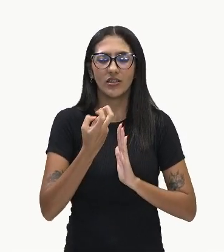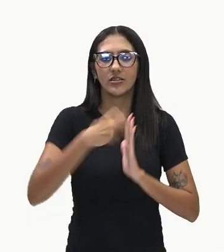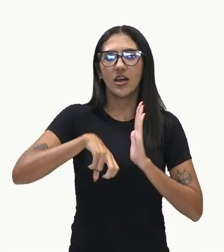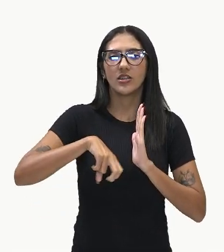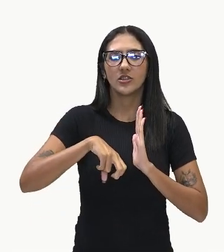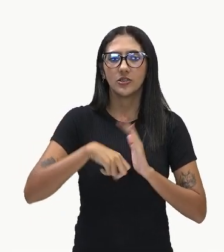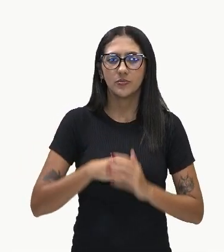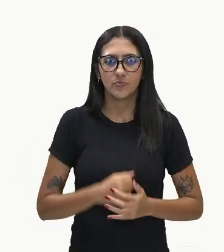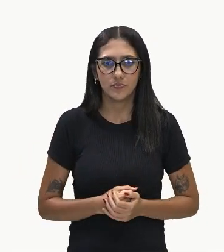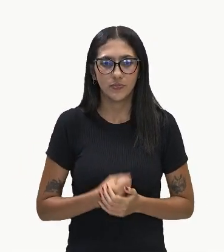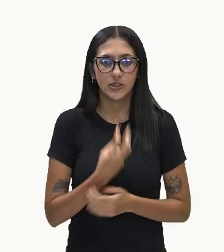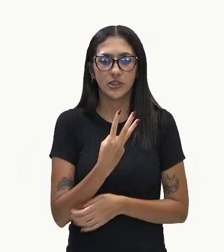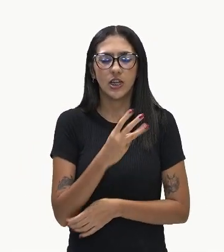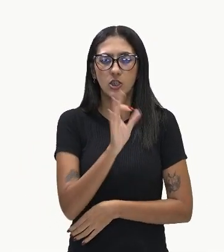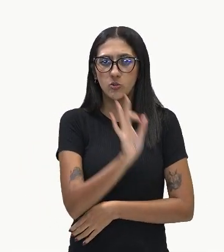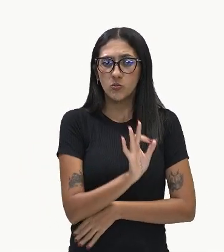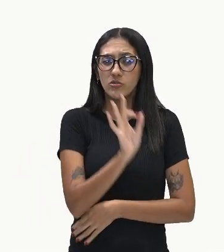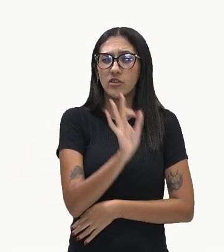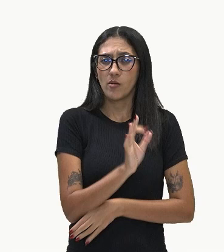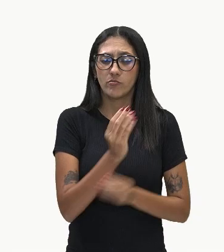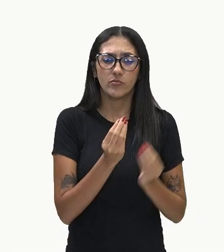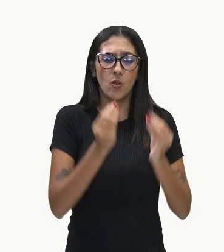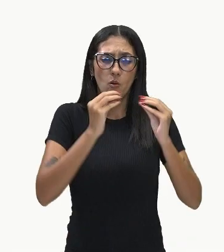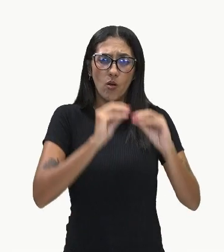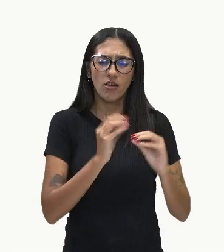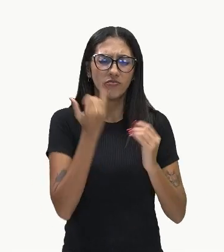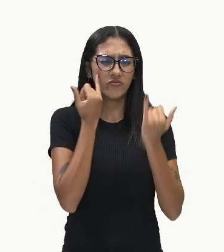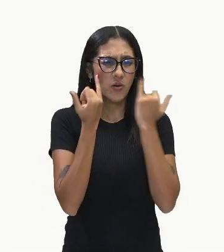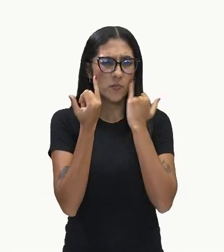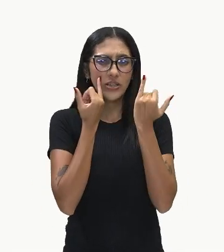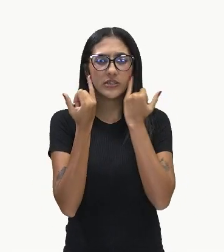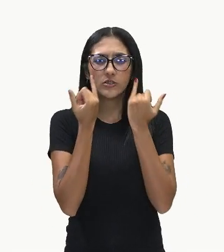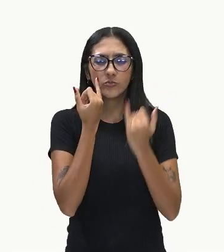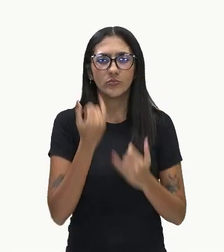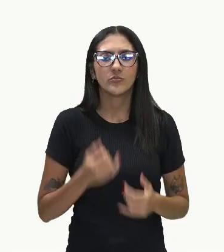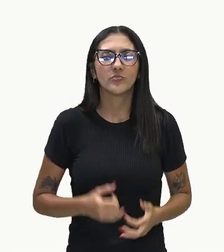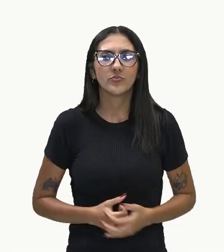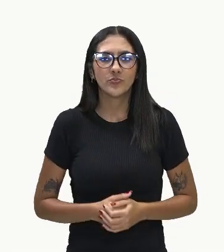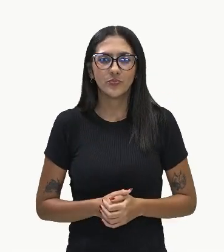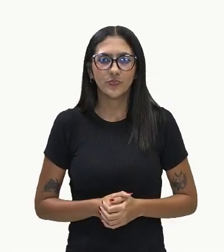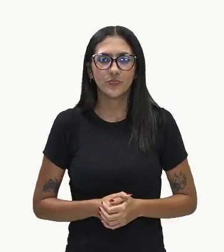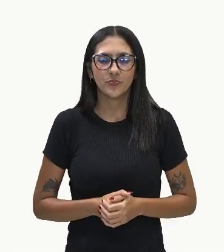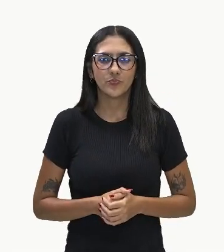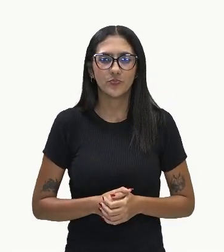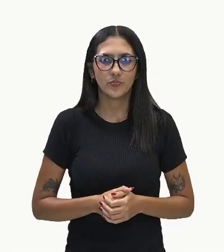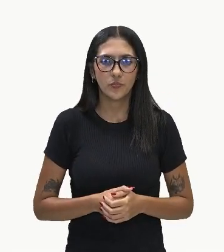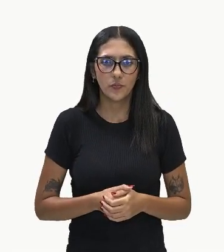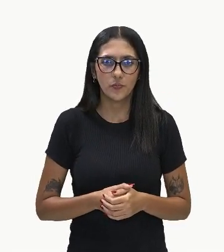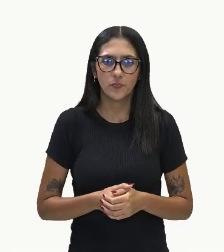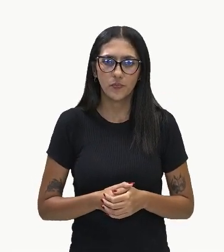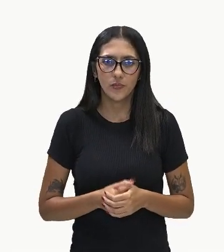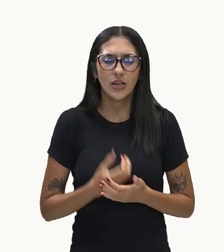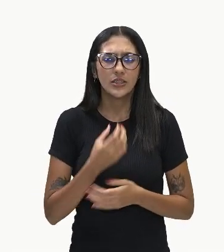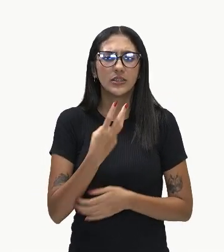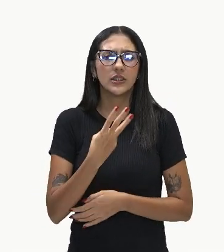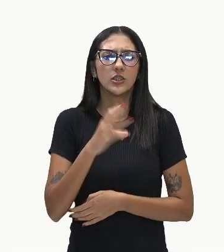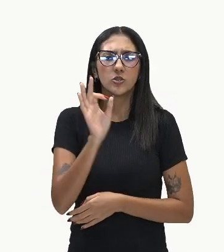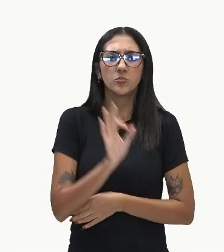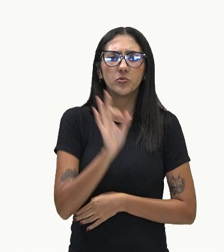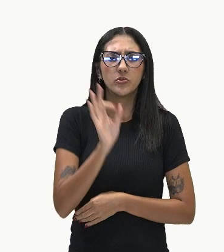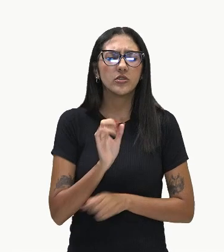de 3%. Ok? 3% ao quê? Como são